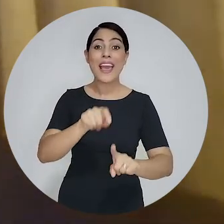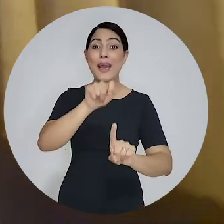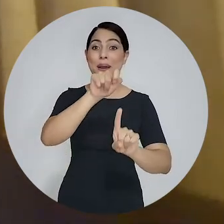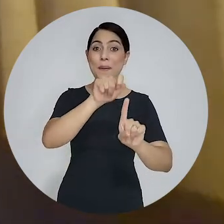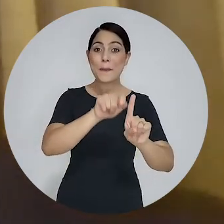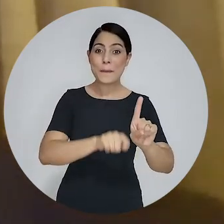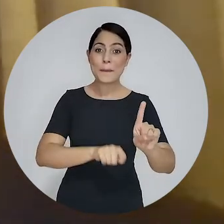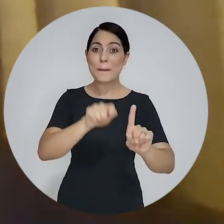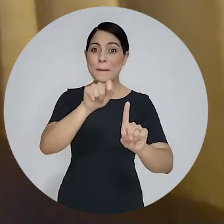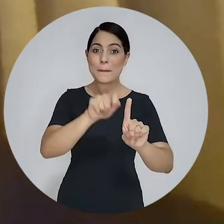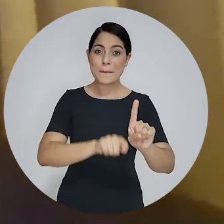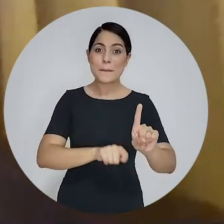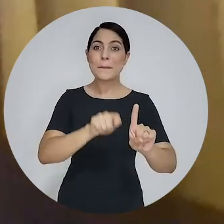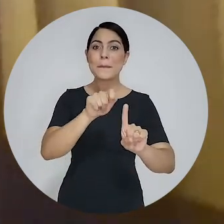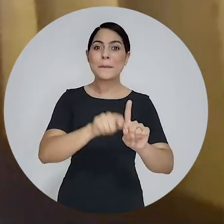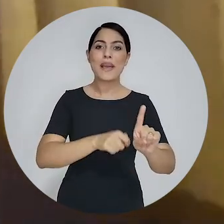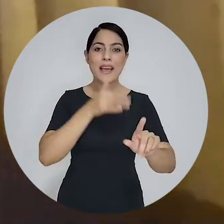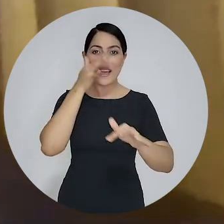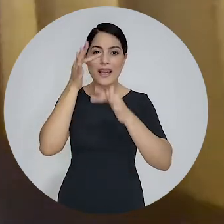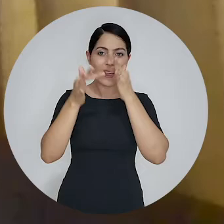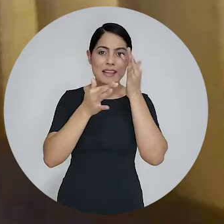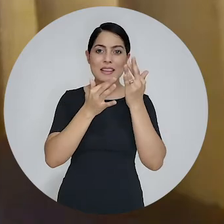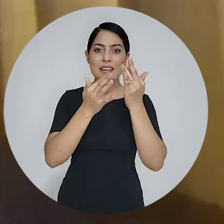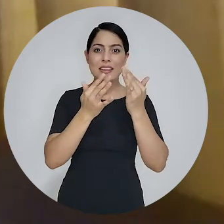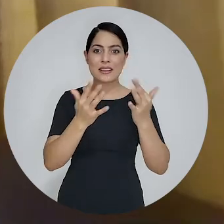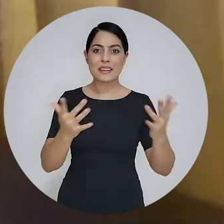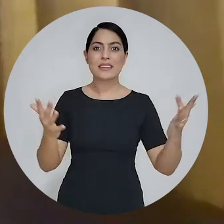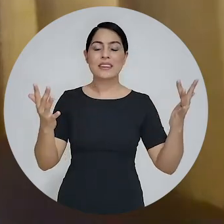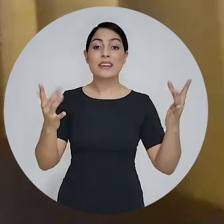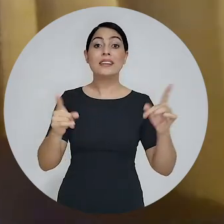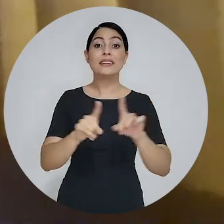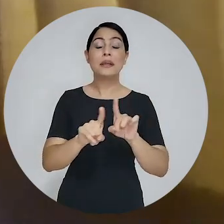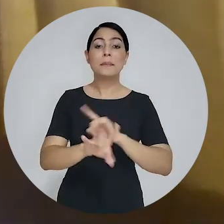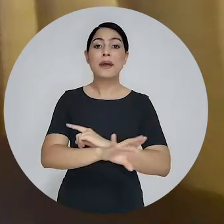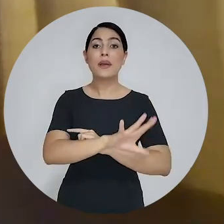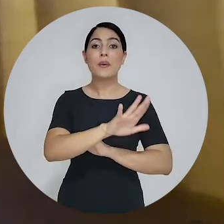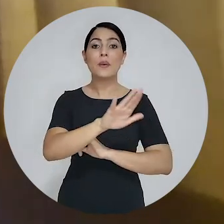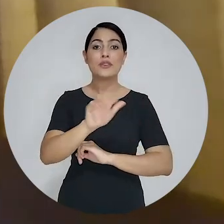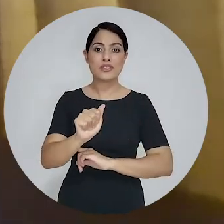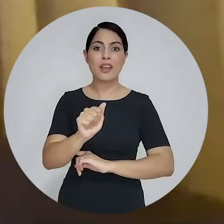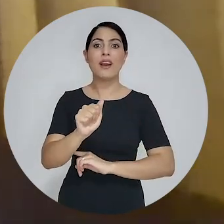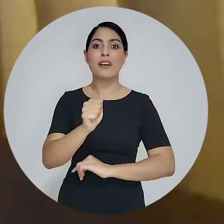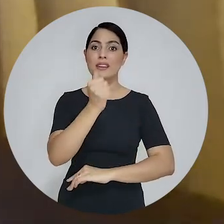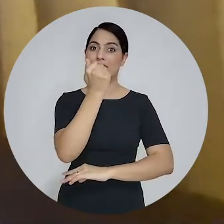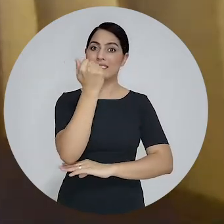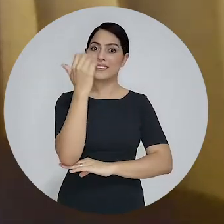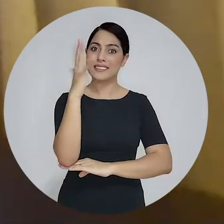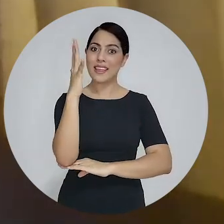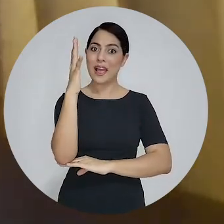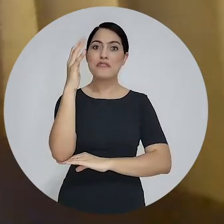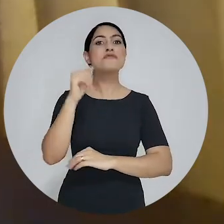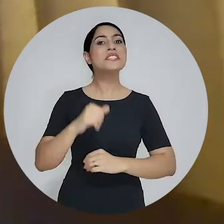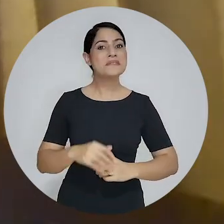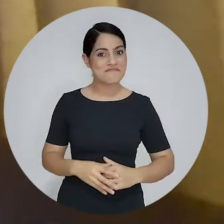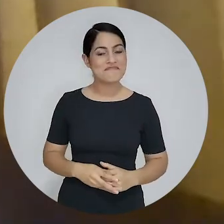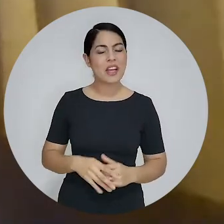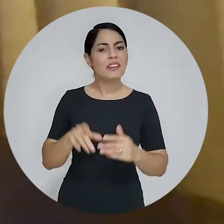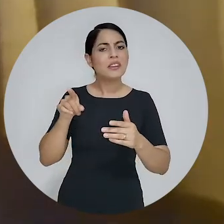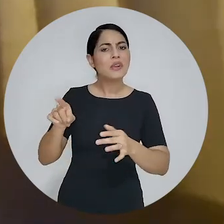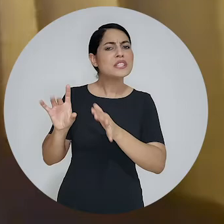mês da primavera, dia 21 se celebra o Dia da Árvore. Então, tudo isso é usado como símbolo,